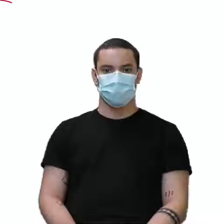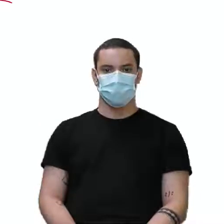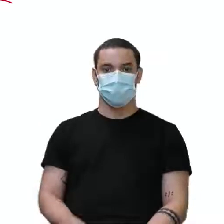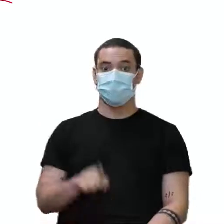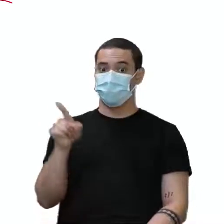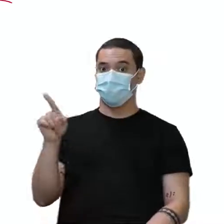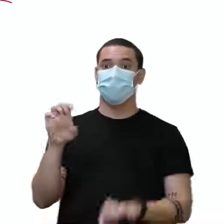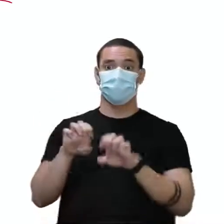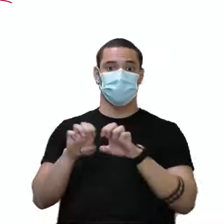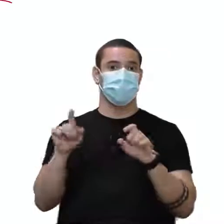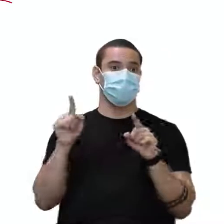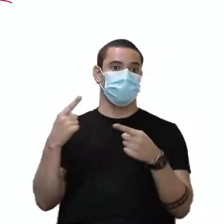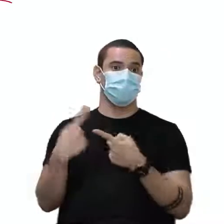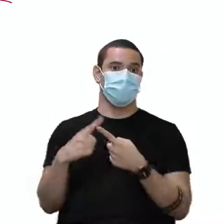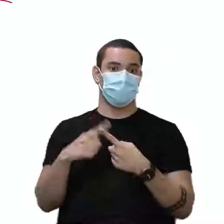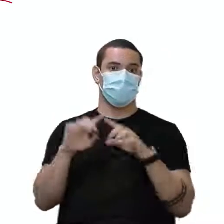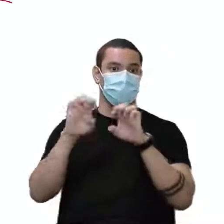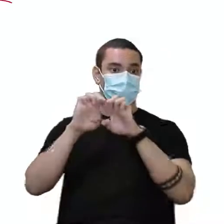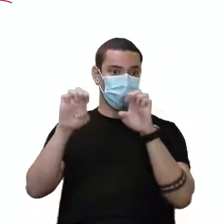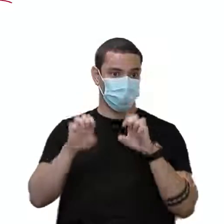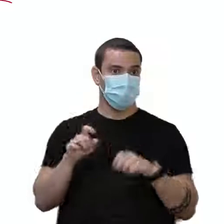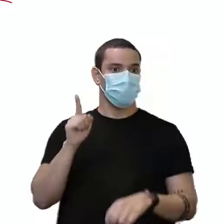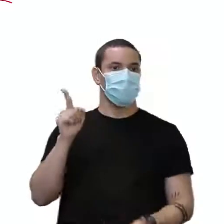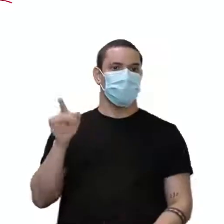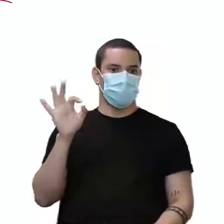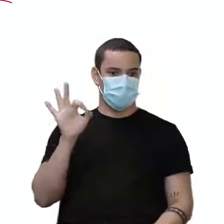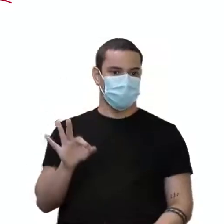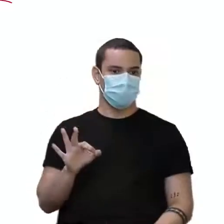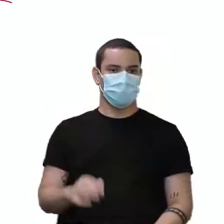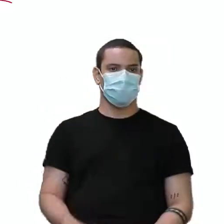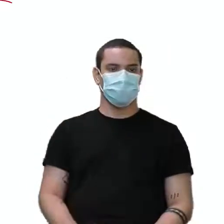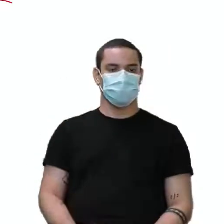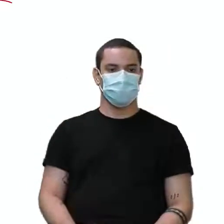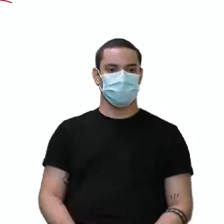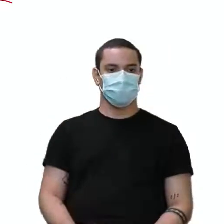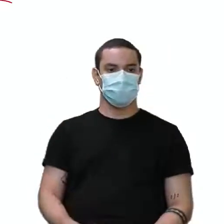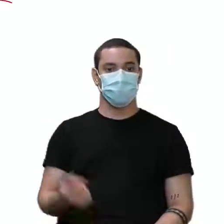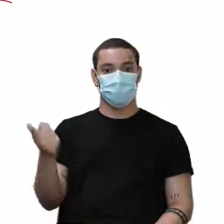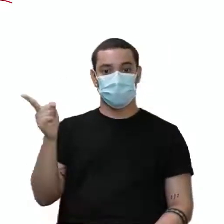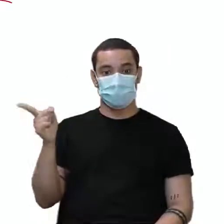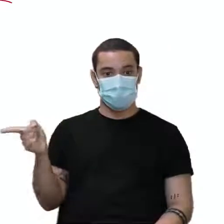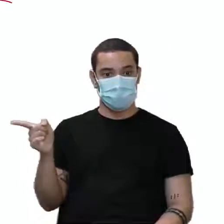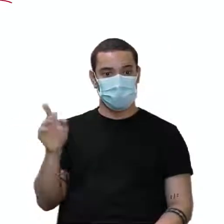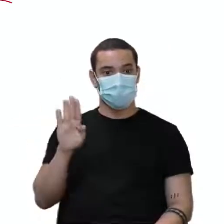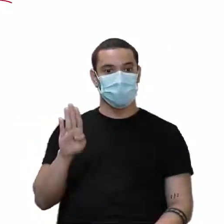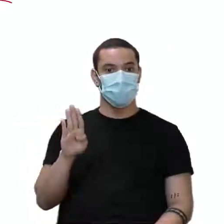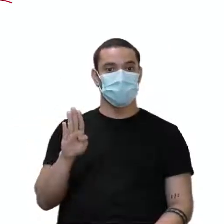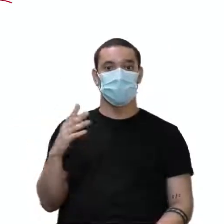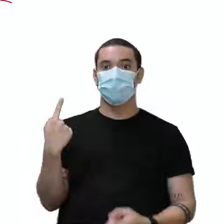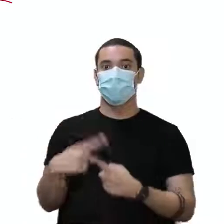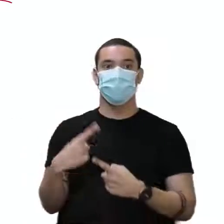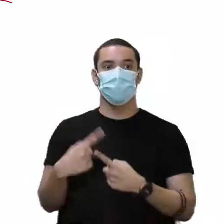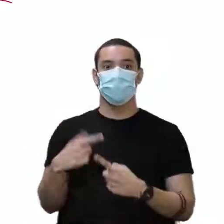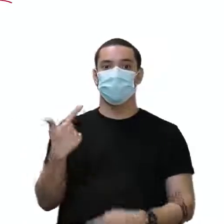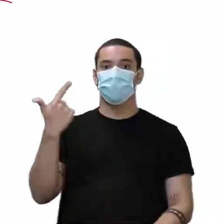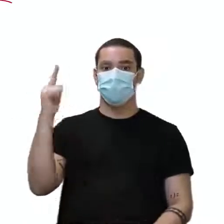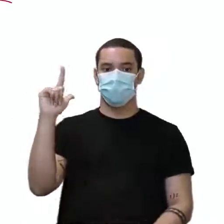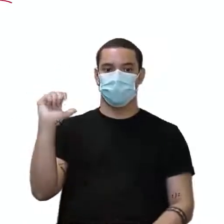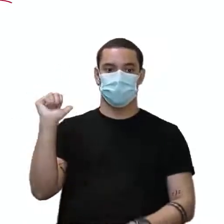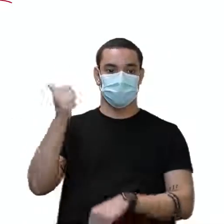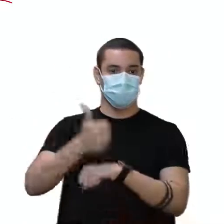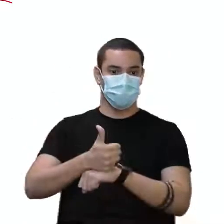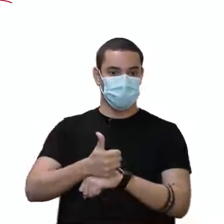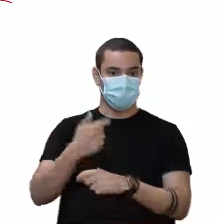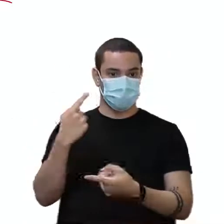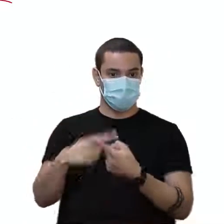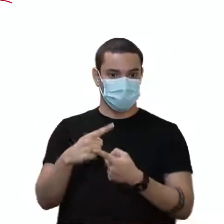galera? Viu aqui, have you done? Essa estrutura é presente perfeito. Já que na B vai ser o simple past, por quê?